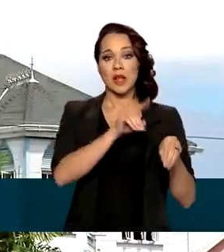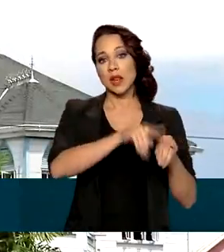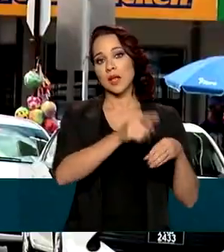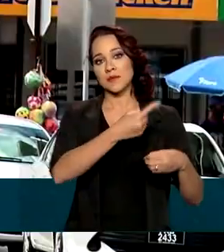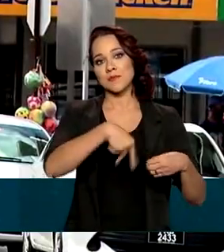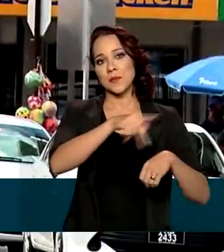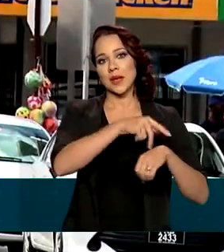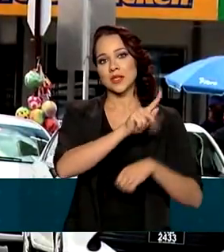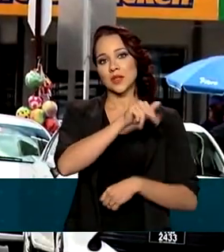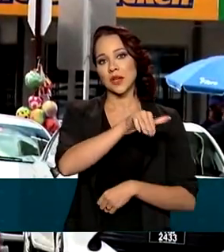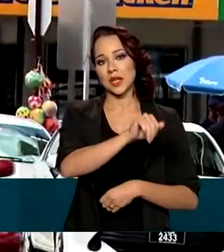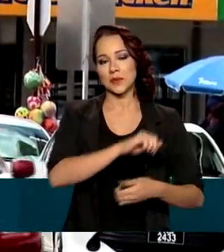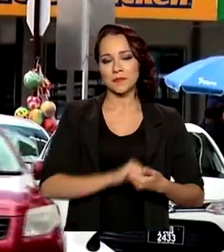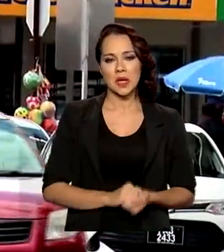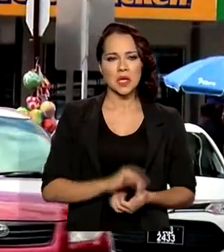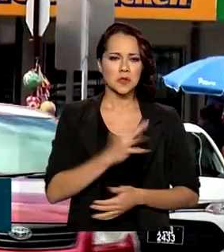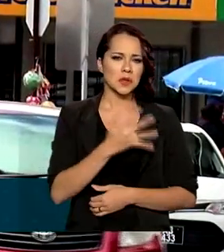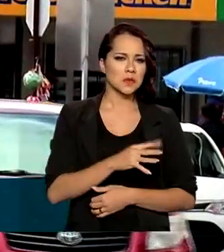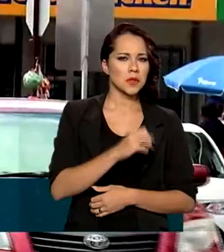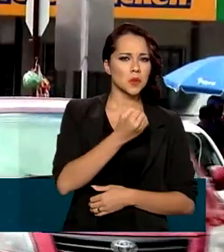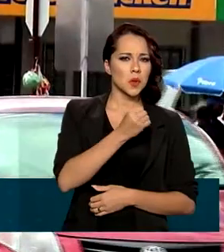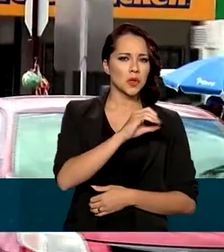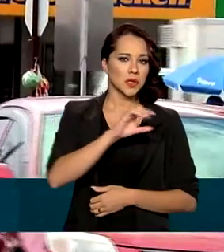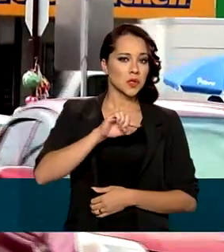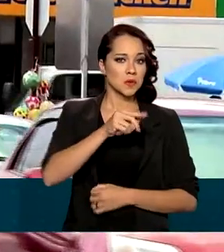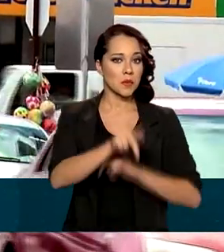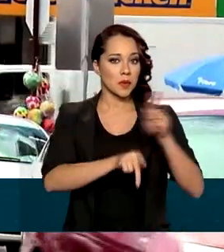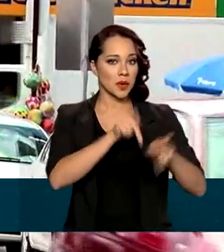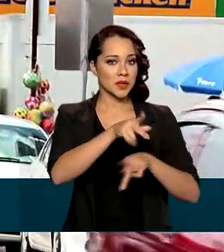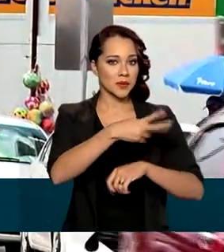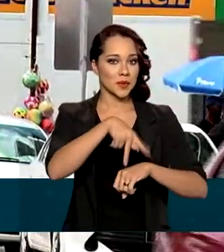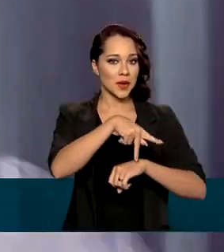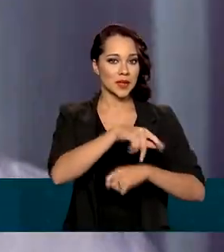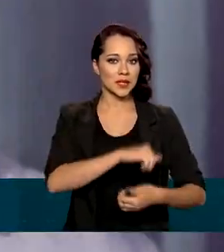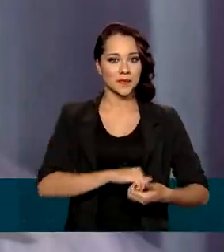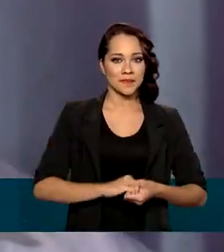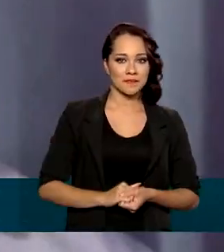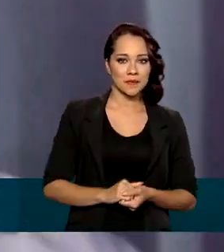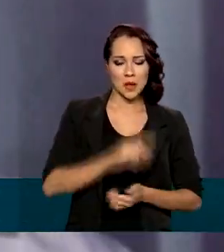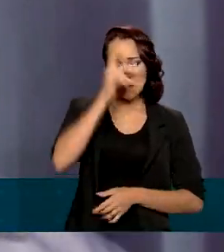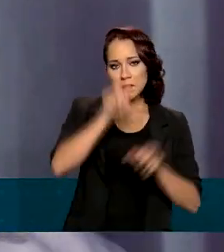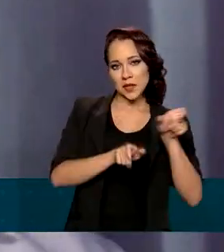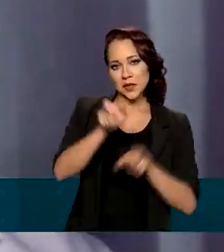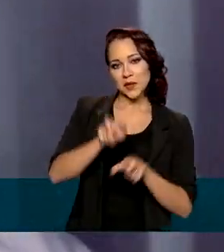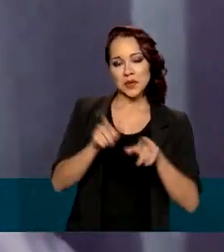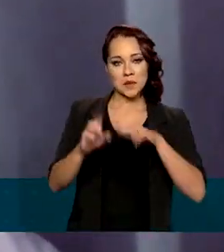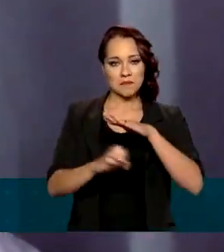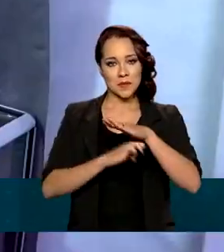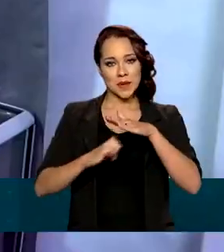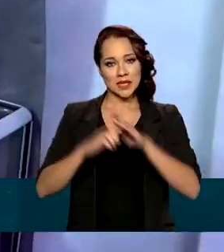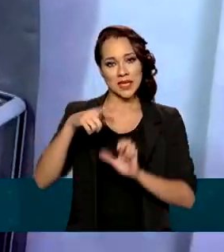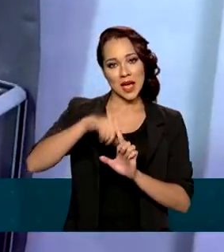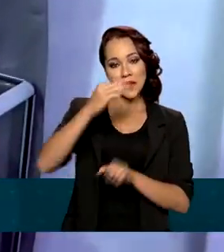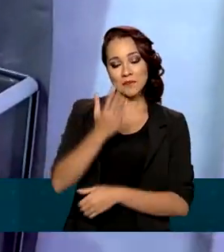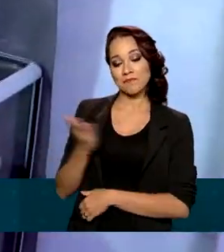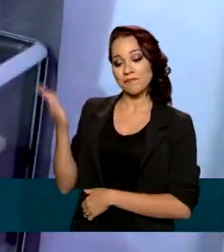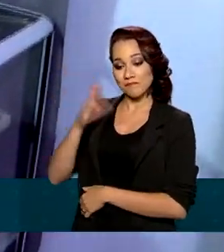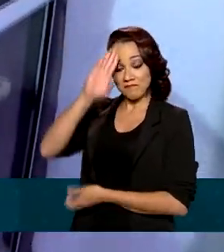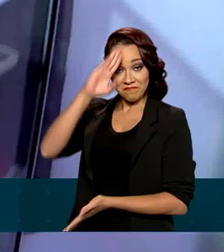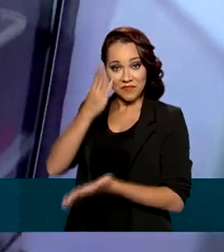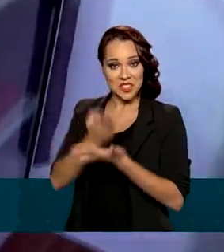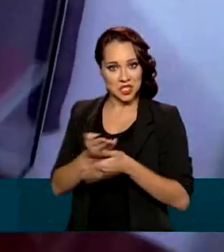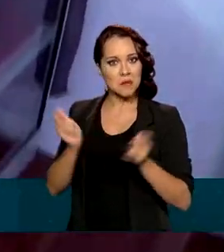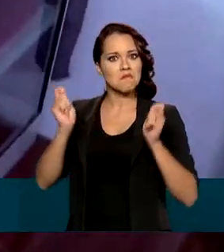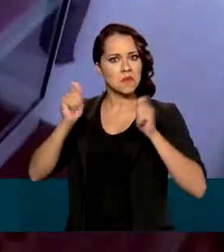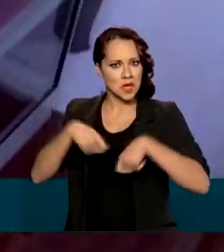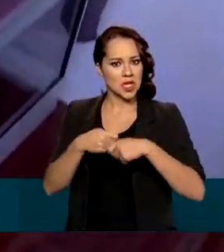na Guiana, num universo de menos de 800 mil habitantes no país. Pessoas como o empresário Ismael, que acreditam